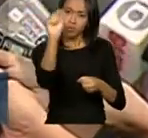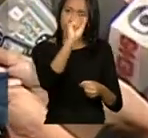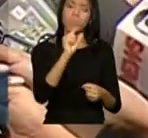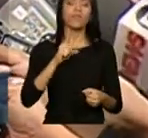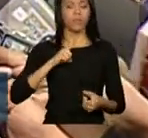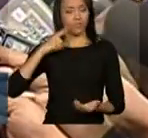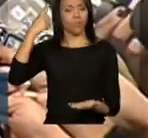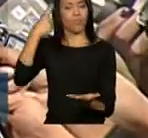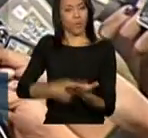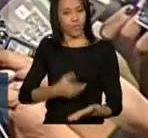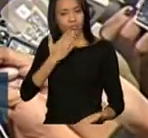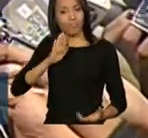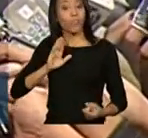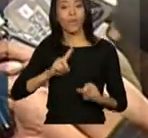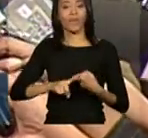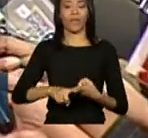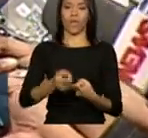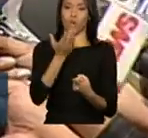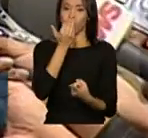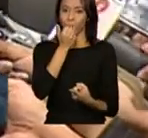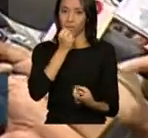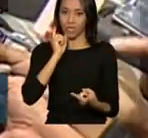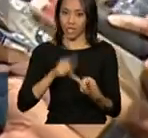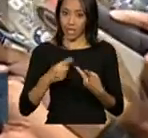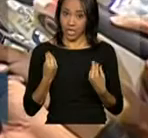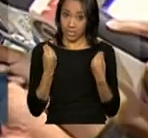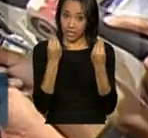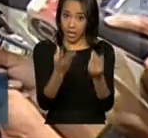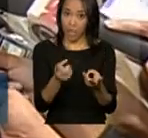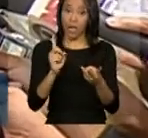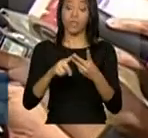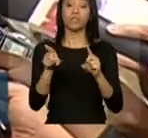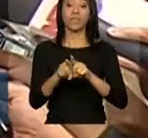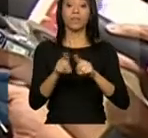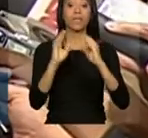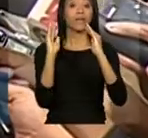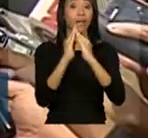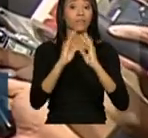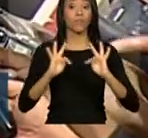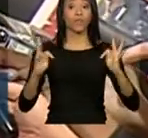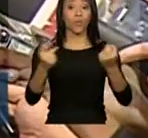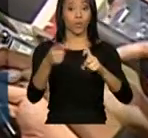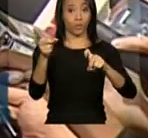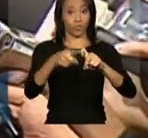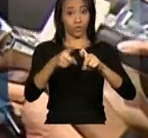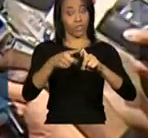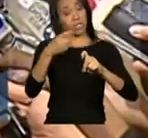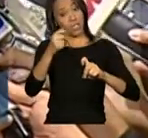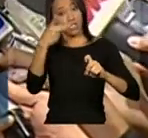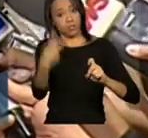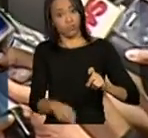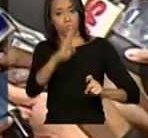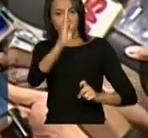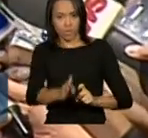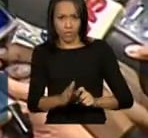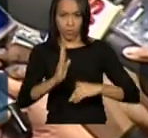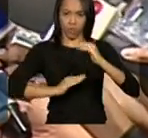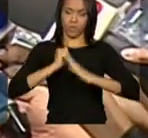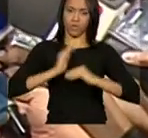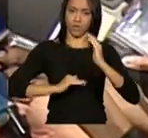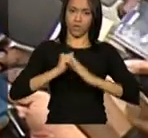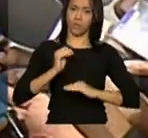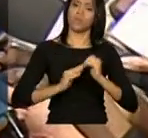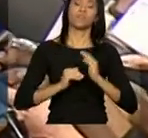compromete a garantir a alimentação e moradia para todos os profissionais sejam profissionais Brasileiros profissionais